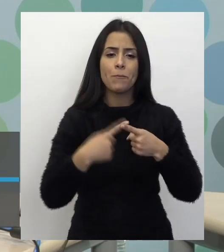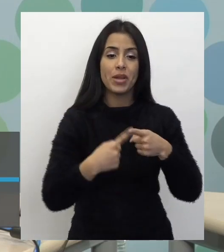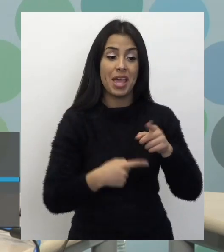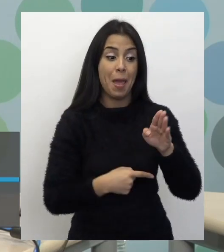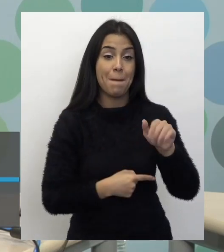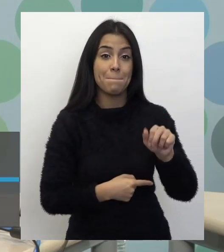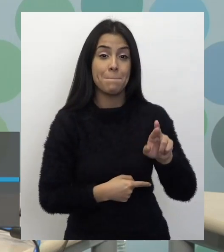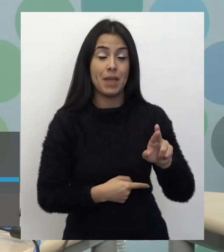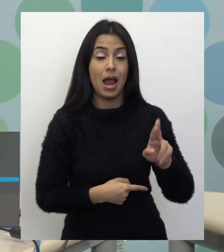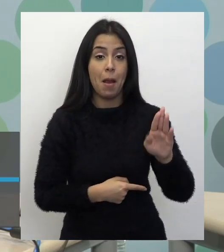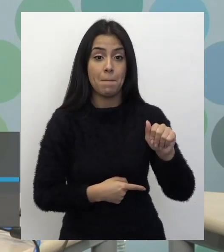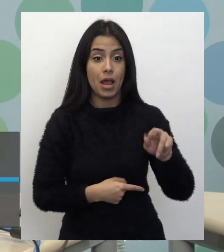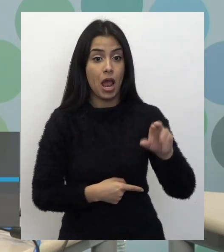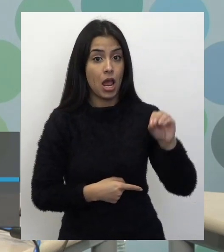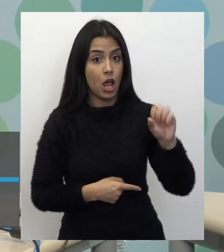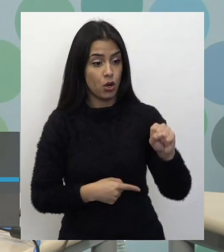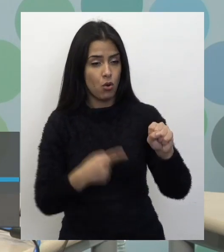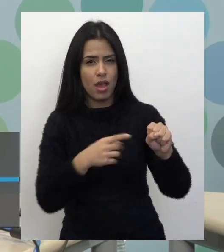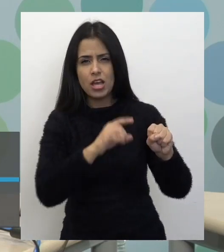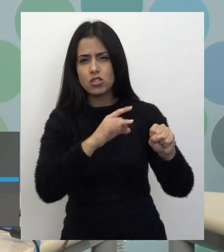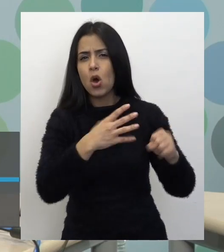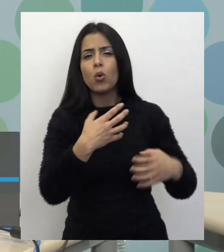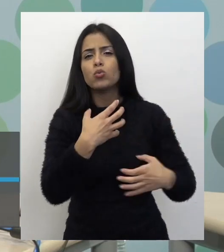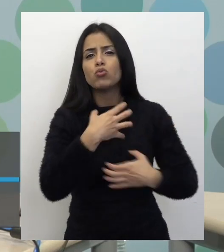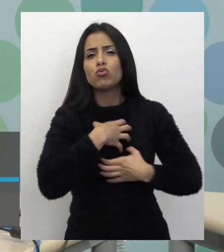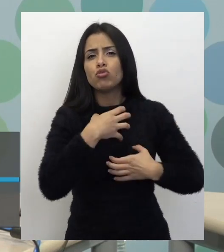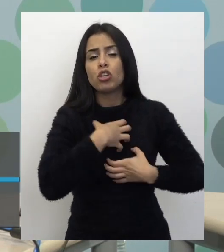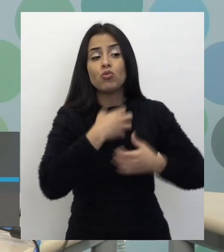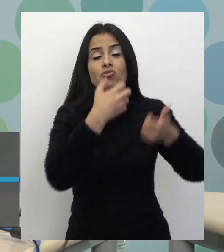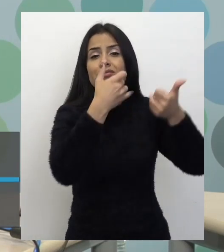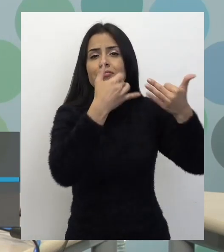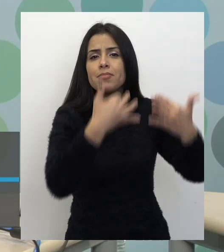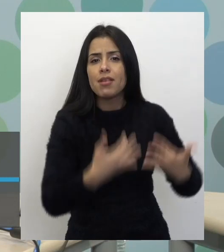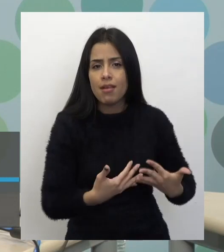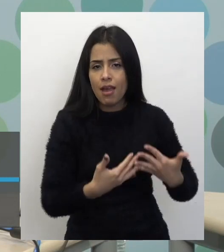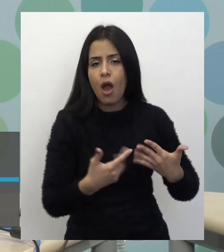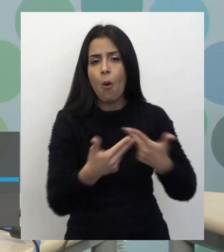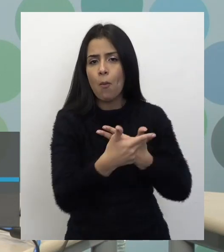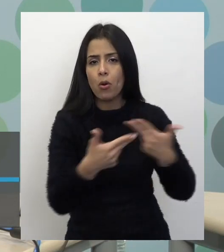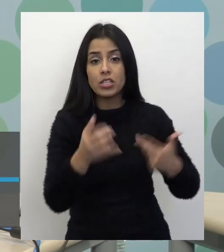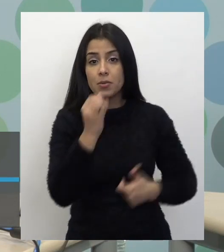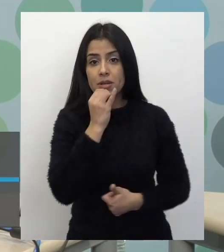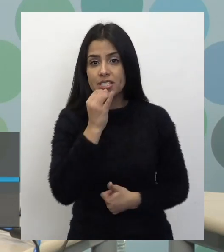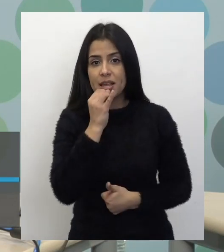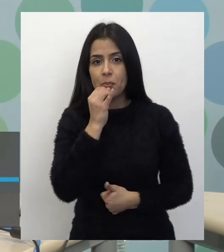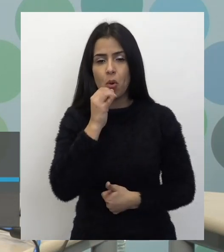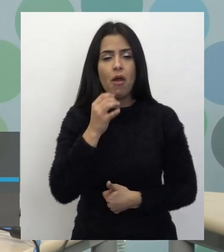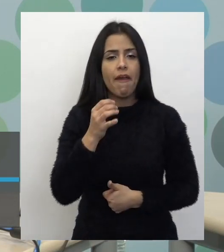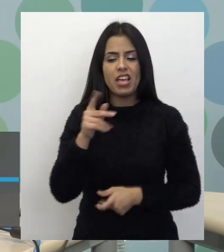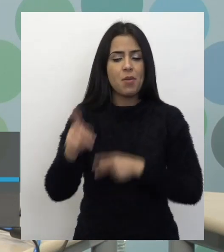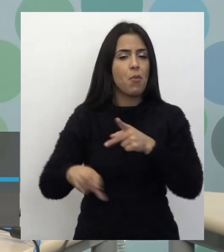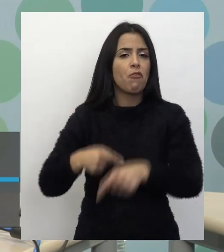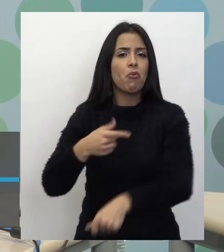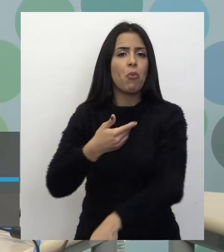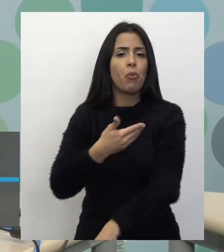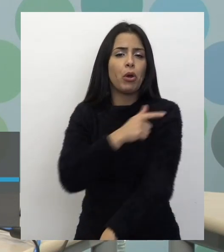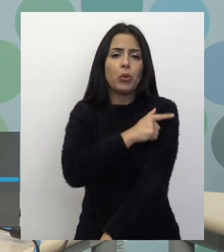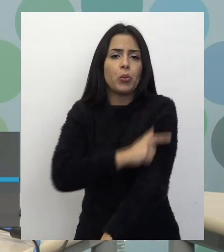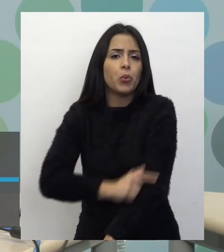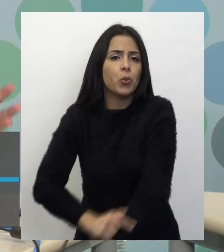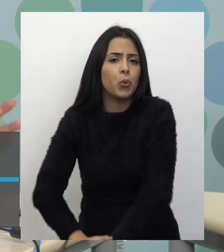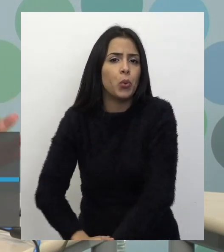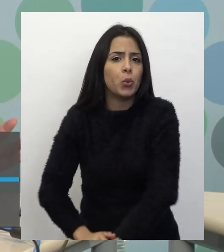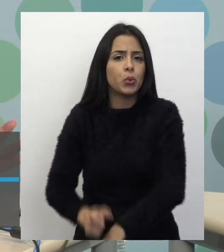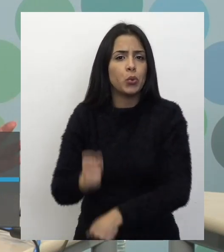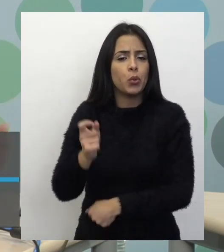termo pejorativo, né, que sugere que o povo não é civilizado, não é culto, não é educado, né, e ele precisa